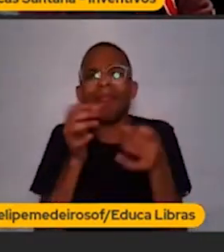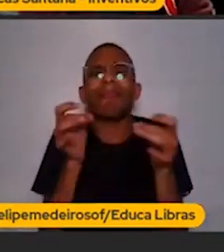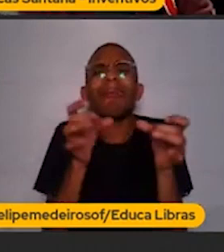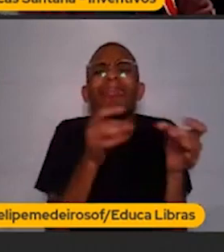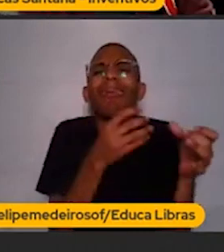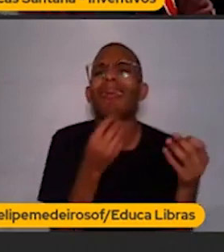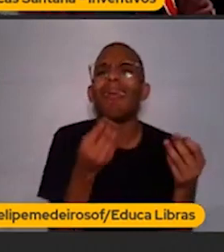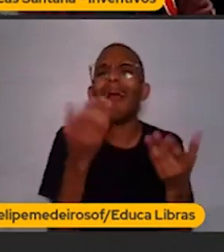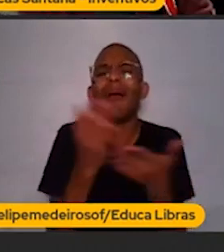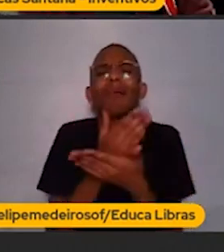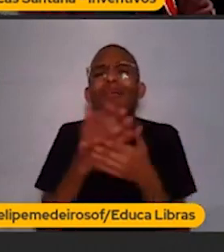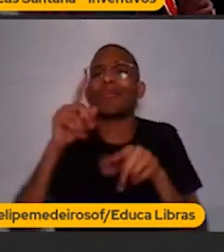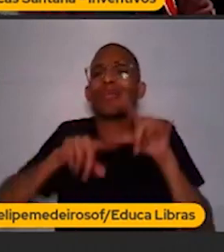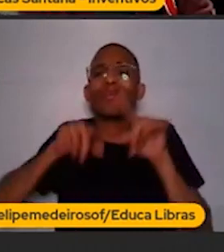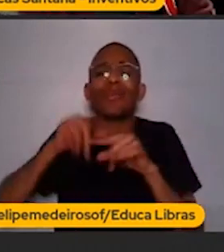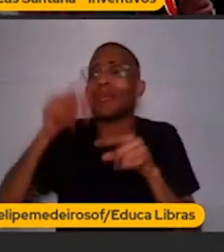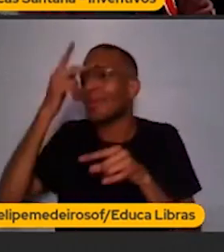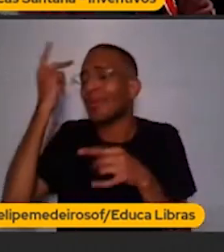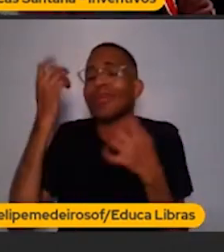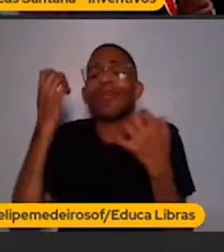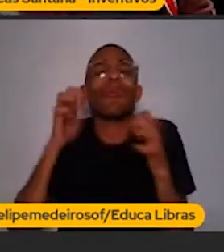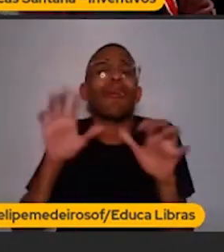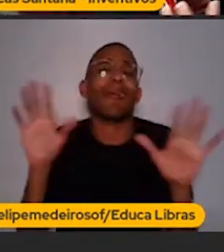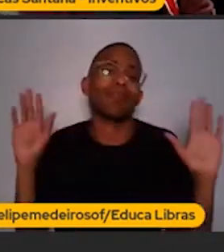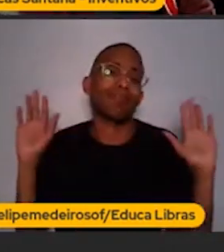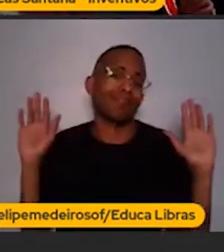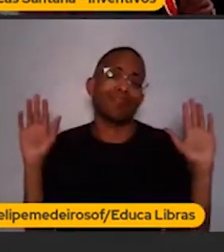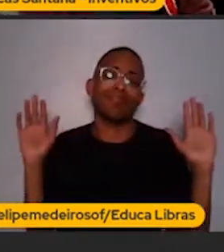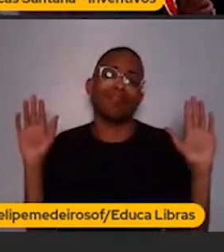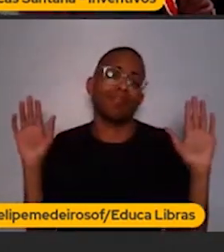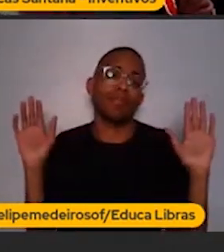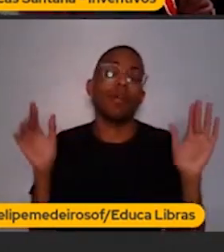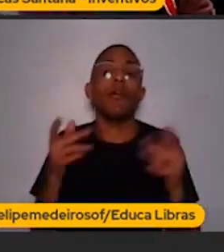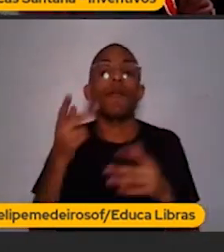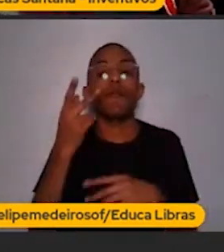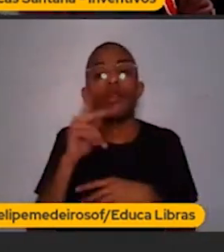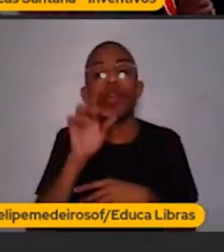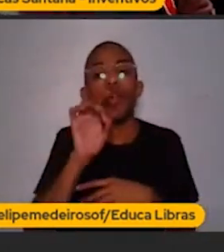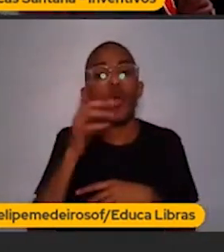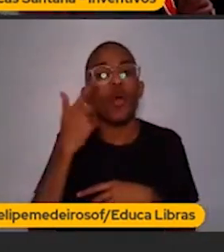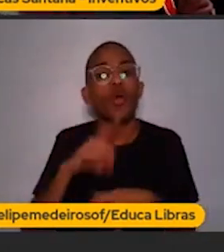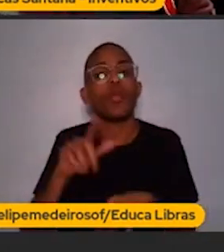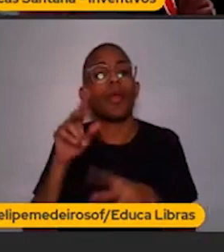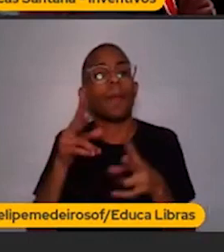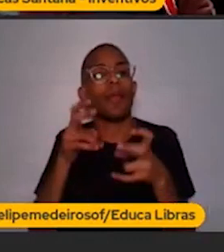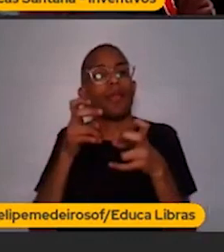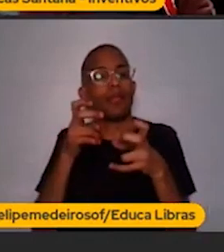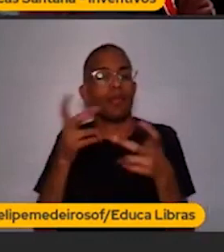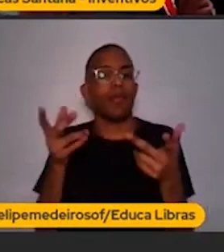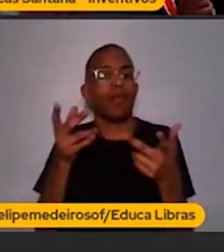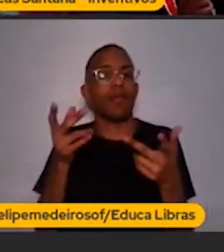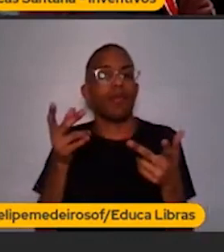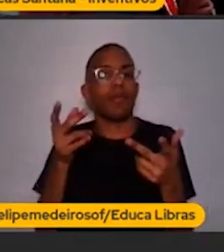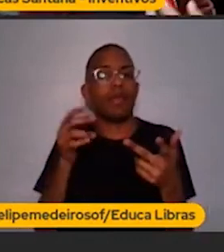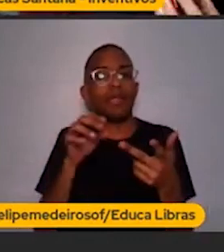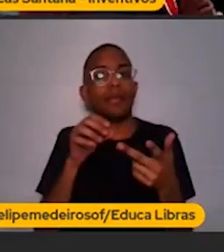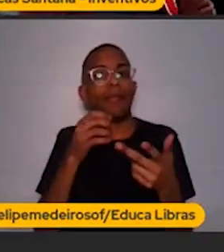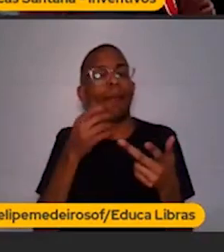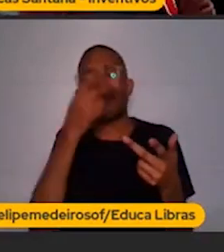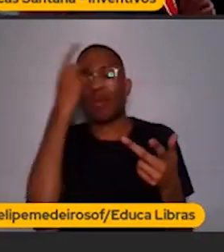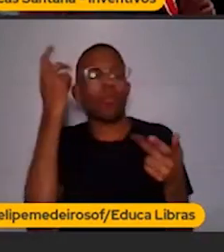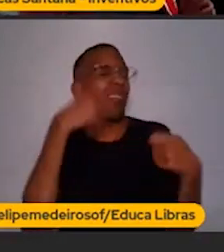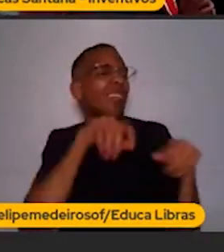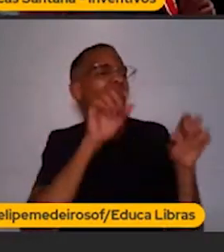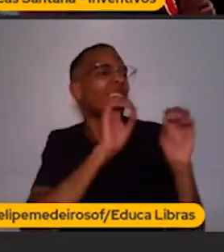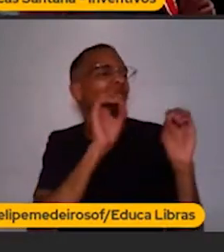necessariamente aquilo que as pessoas estão querendo, e você só consegue, de fato, enxergar isso, você consegue, de fato, entender que é,